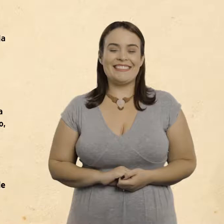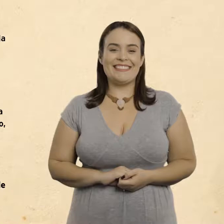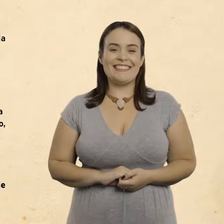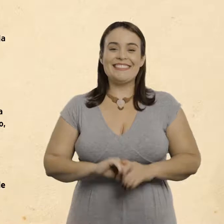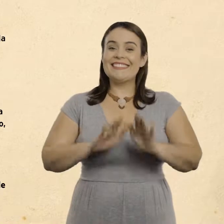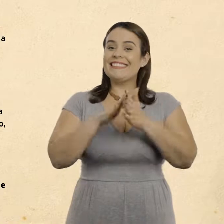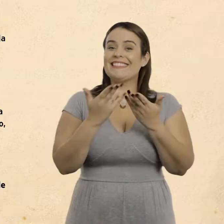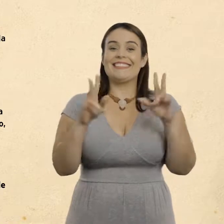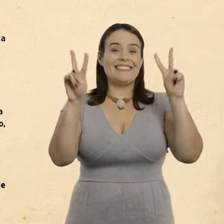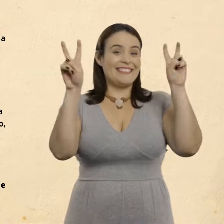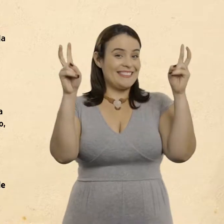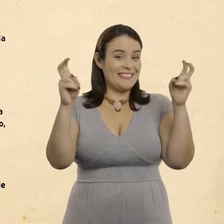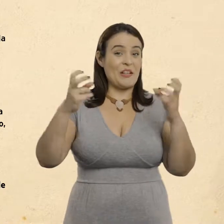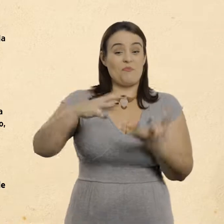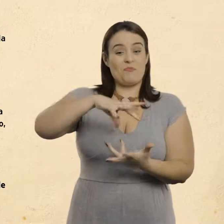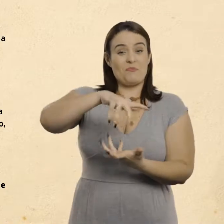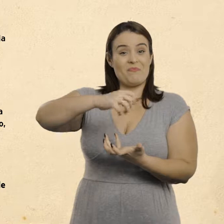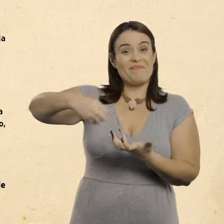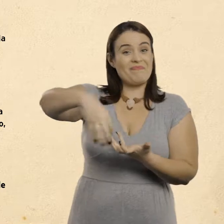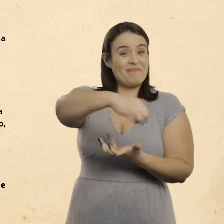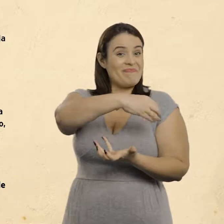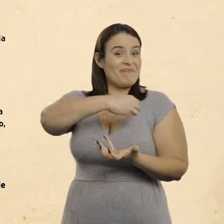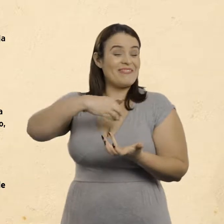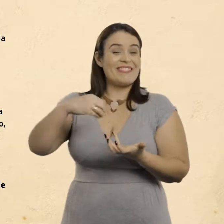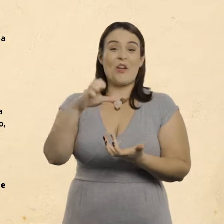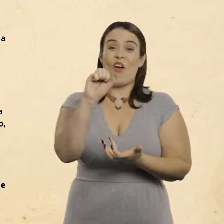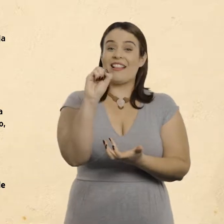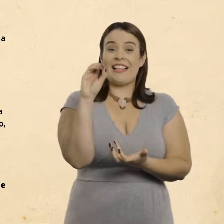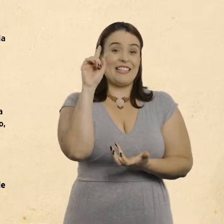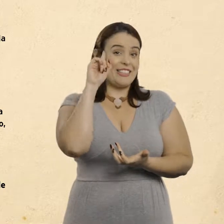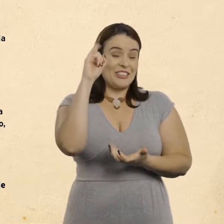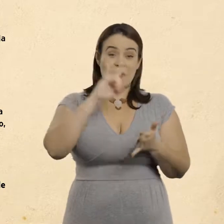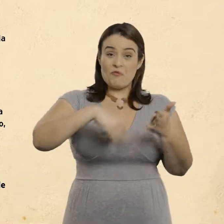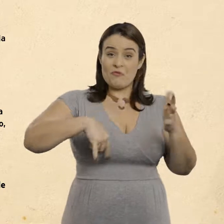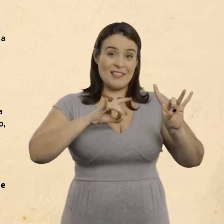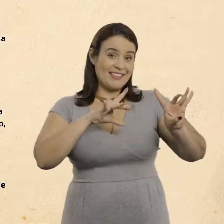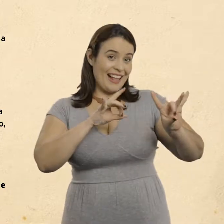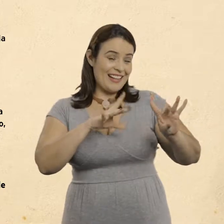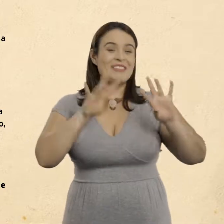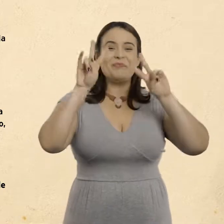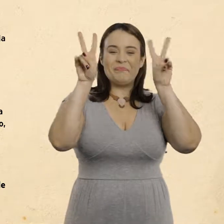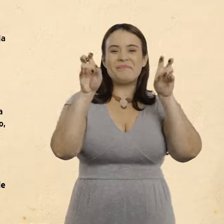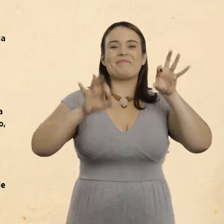Fim. A Volta ao Mundo em 80 Dias. Ficha técnica.